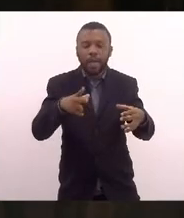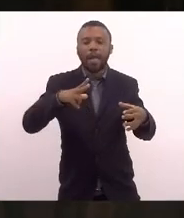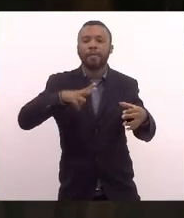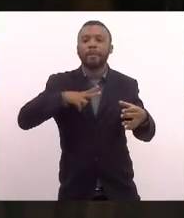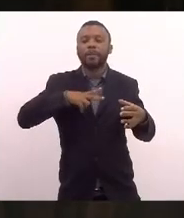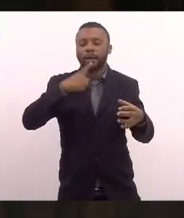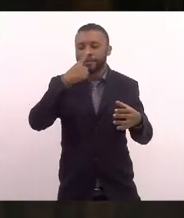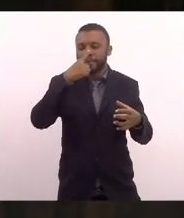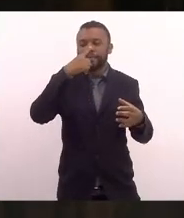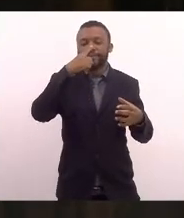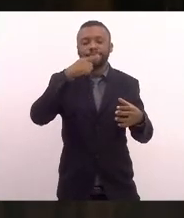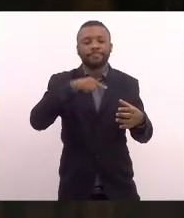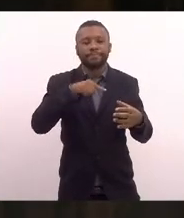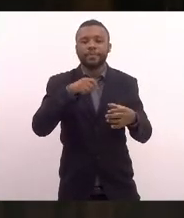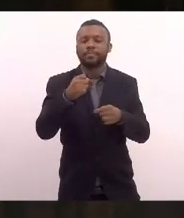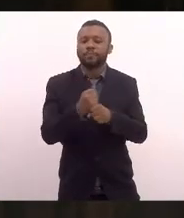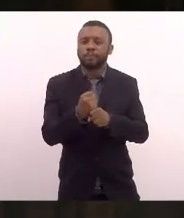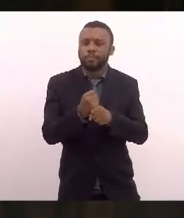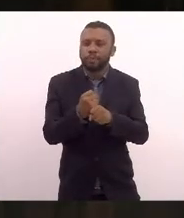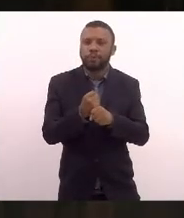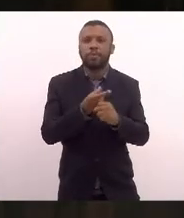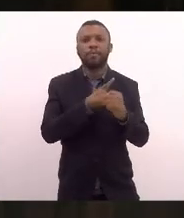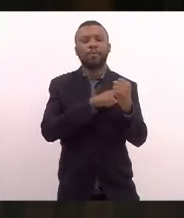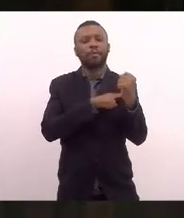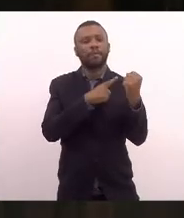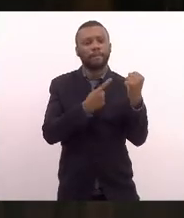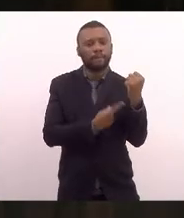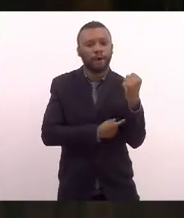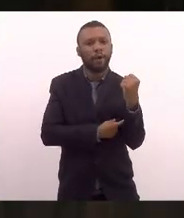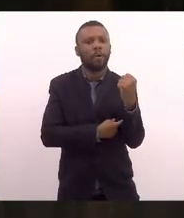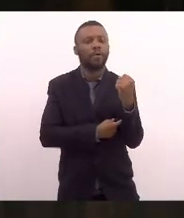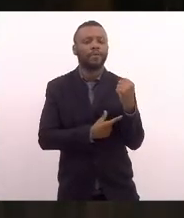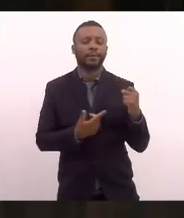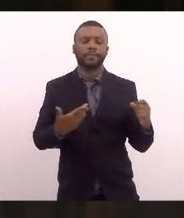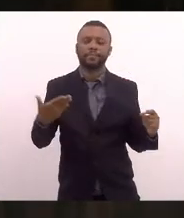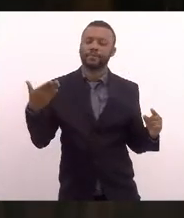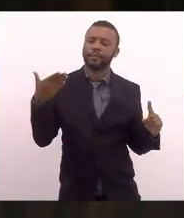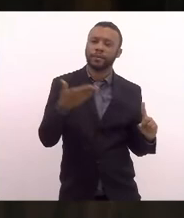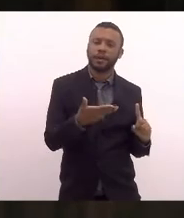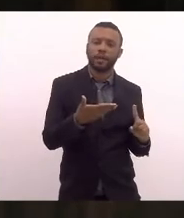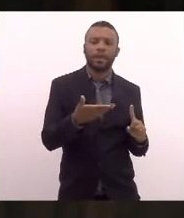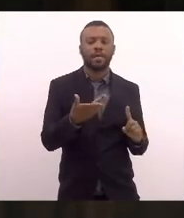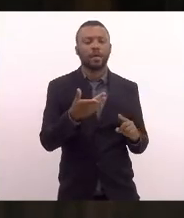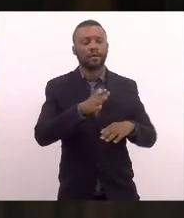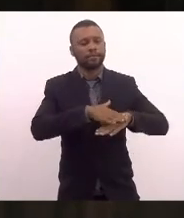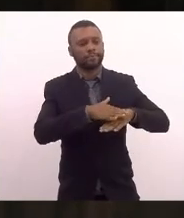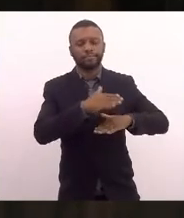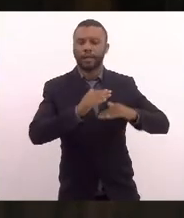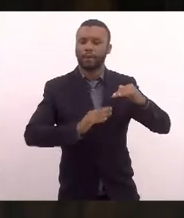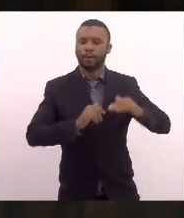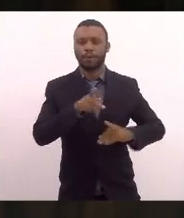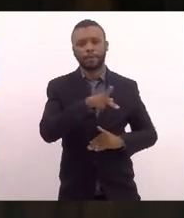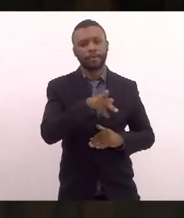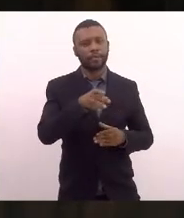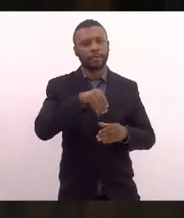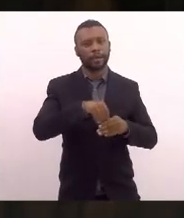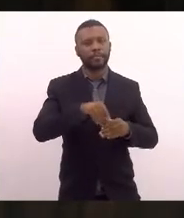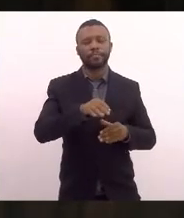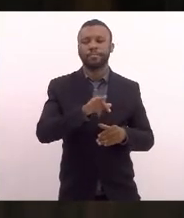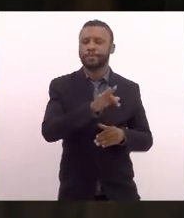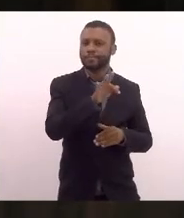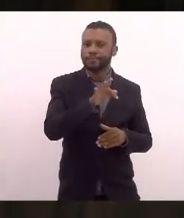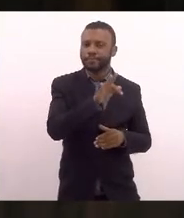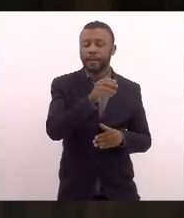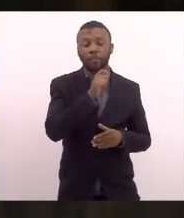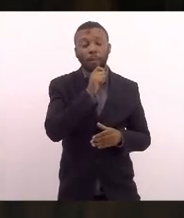né, de muitos anos, de muita força, que você, enquanto professora, né, na escola, que ainda não estava nem